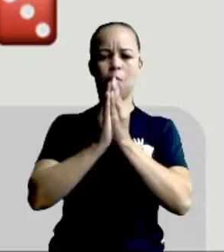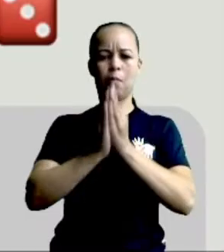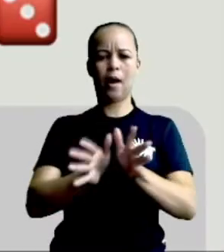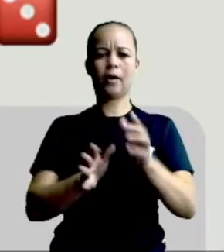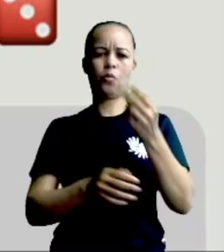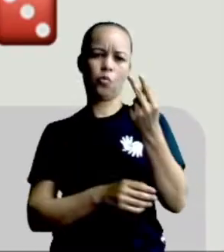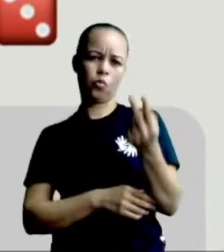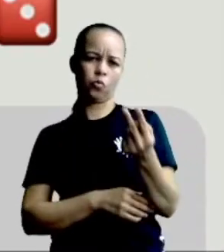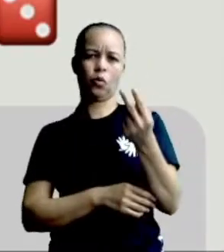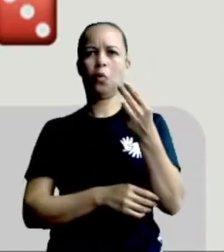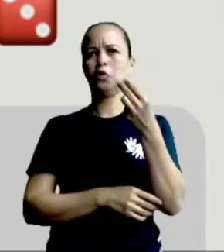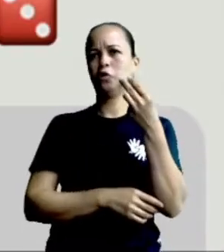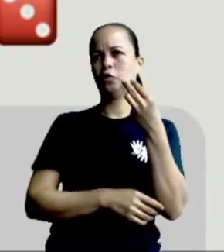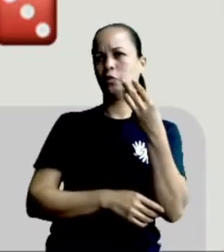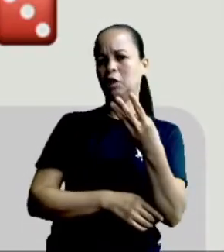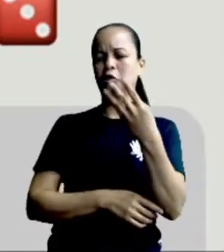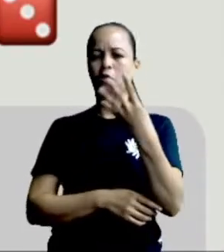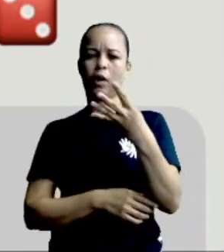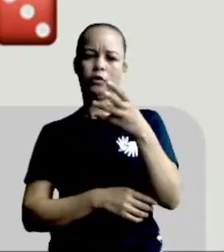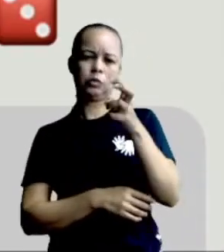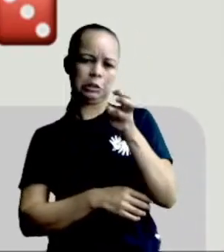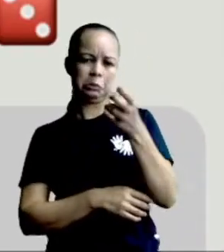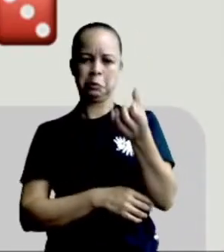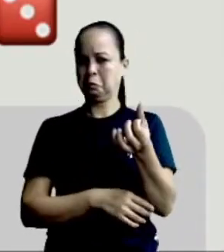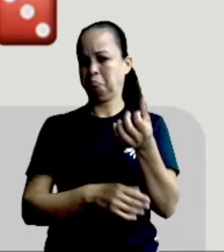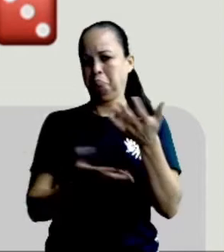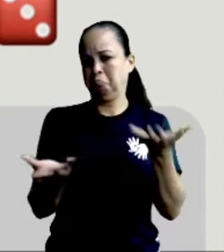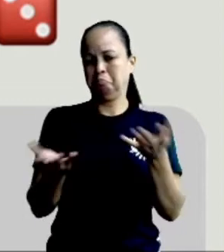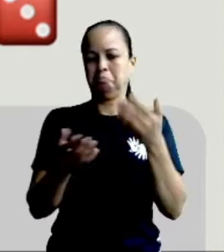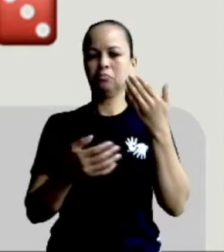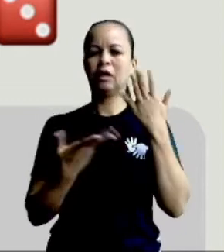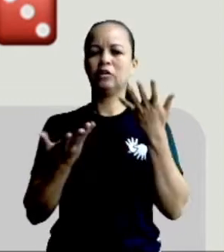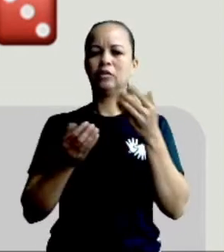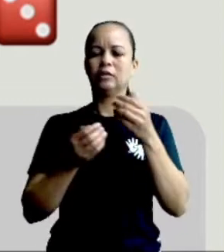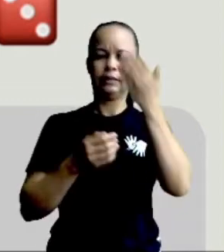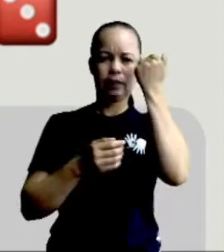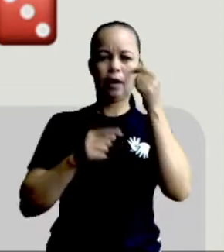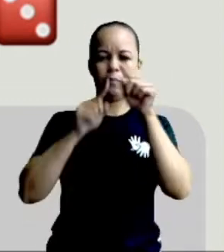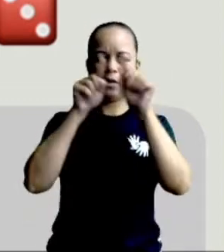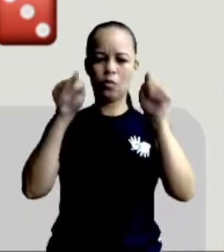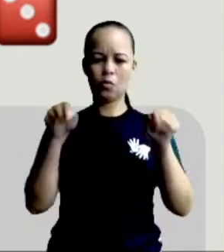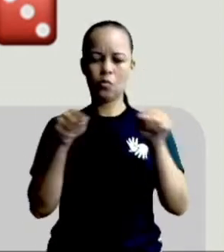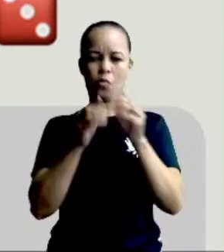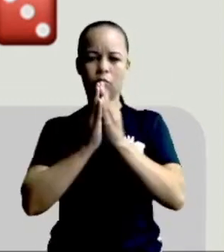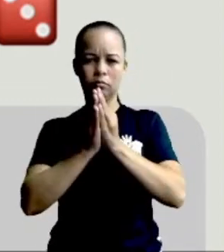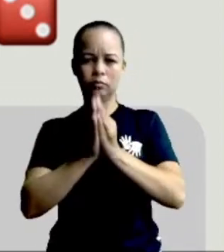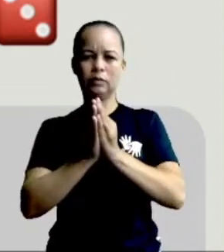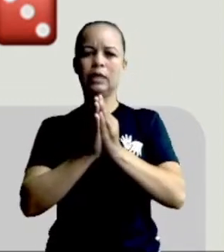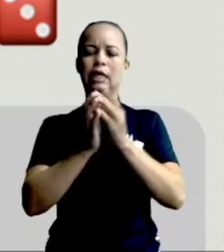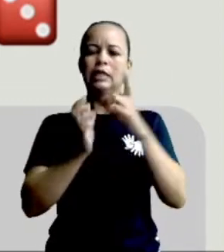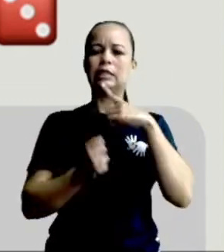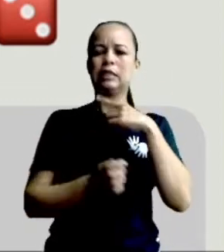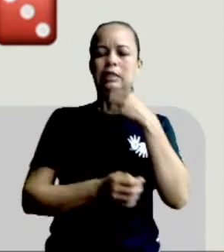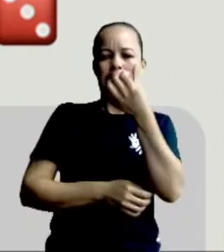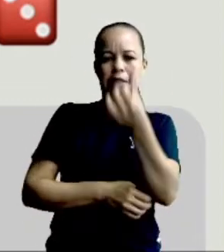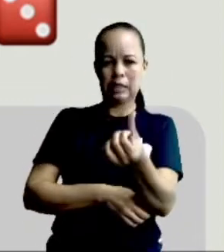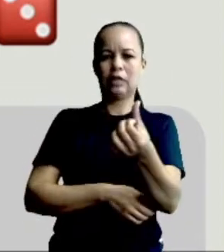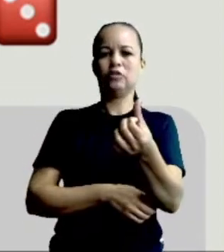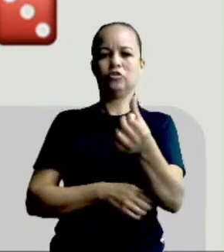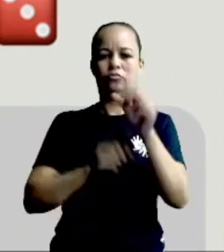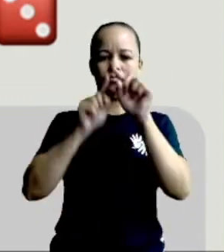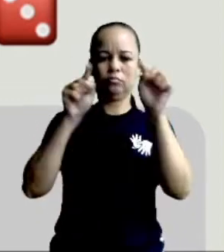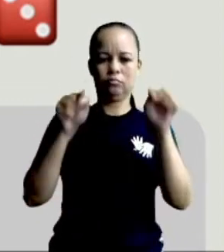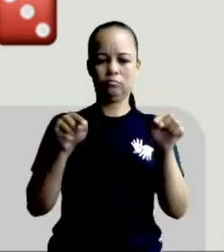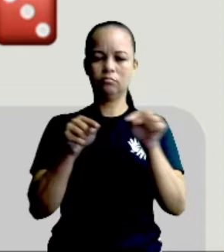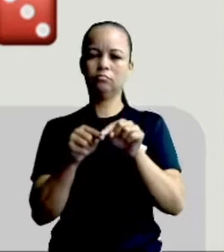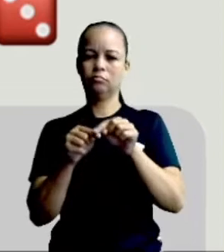face do 3, do 4, do 5 ou do 6. A gente não sabe que o cubo ele tem 6 lados e o dado ele tem essa representação de 6 lados? E